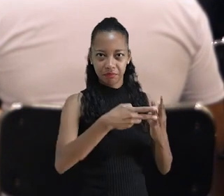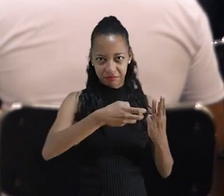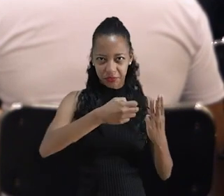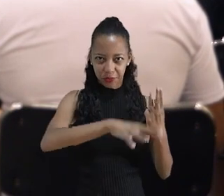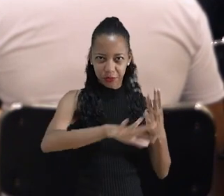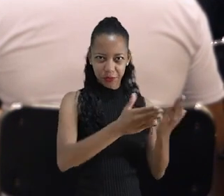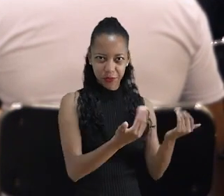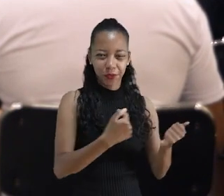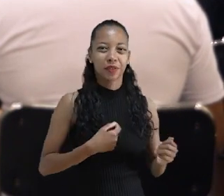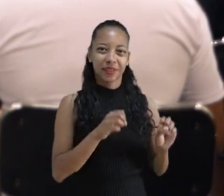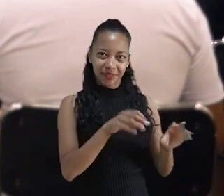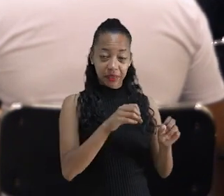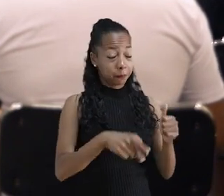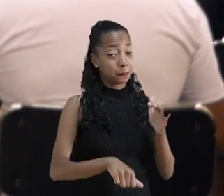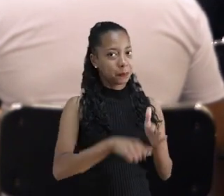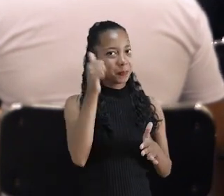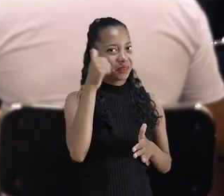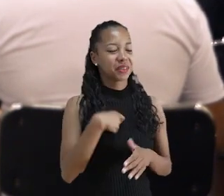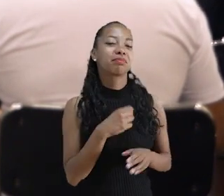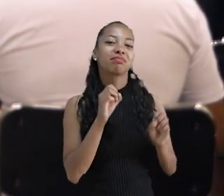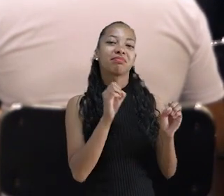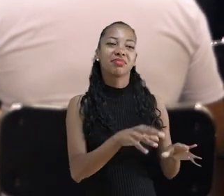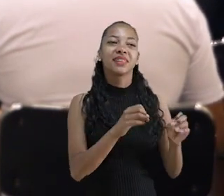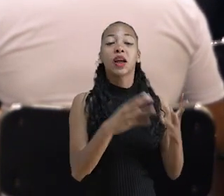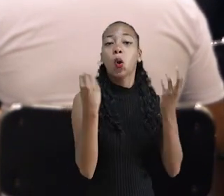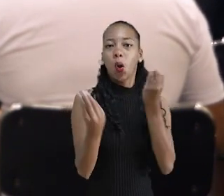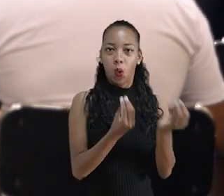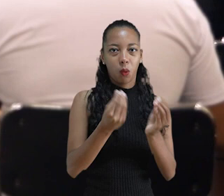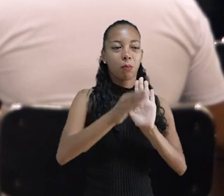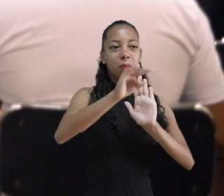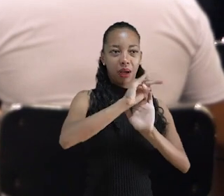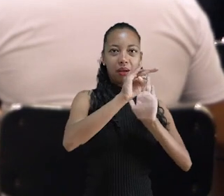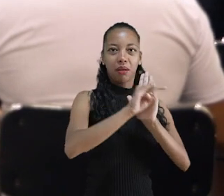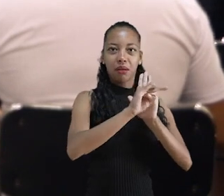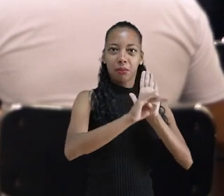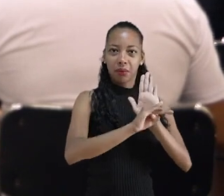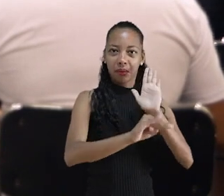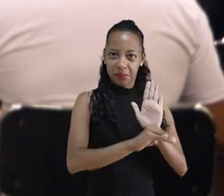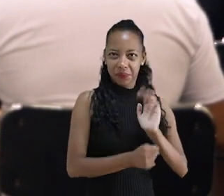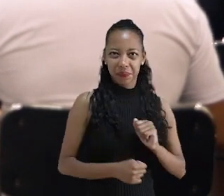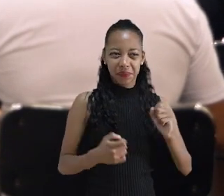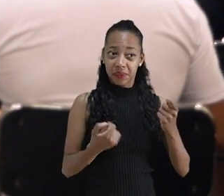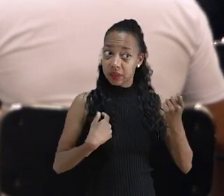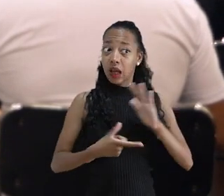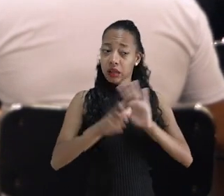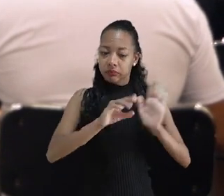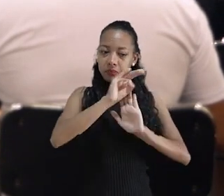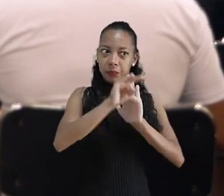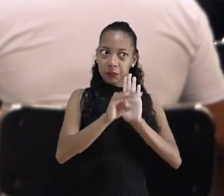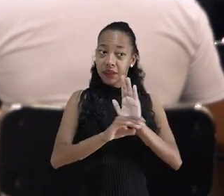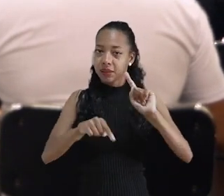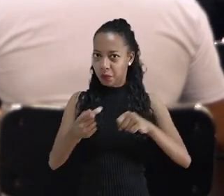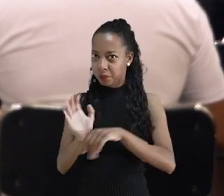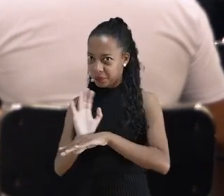ai vamos lá vamos falar sobre o roteiro argumento né tudo como a gente fez na